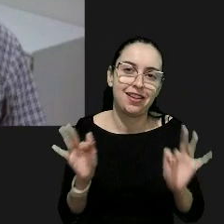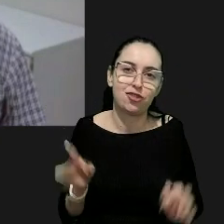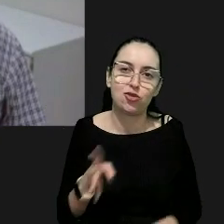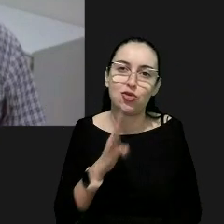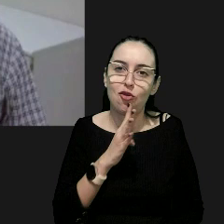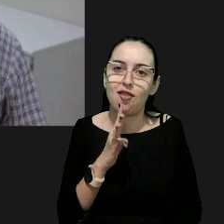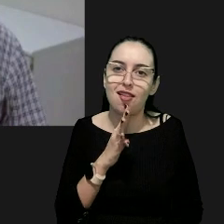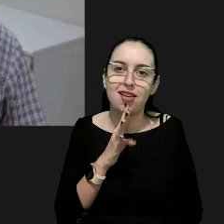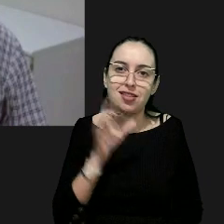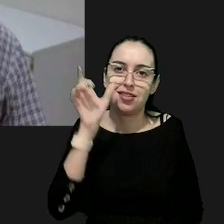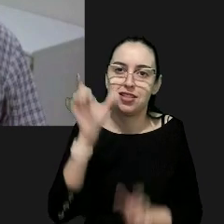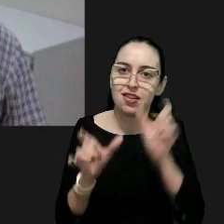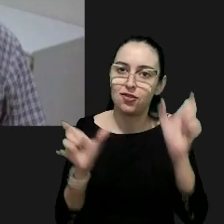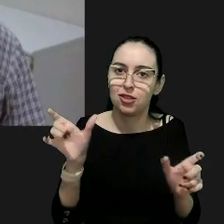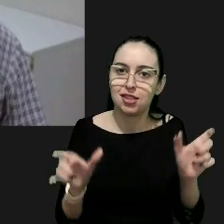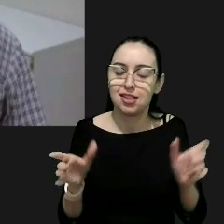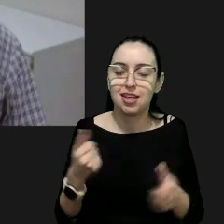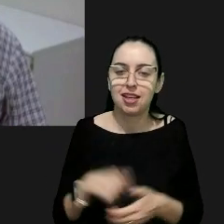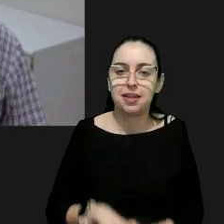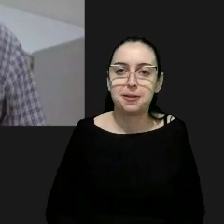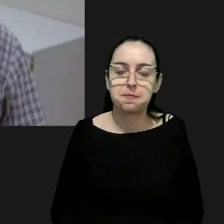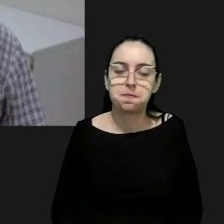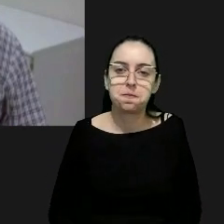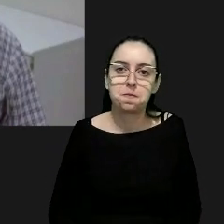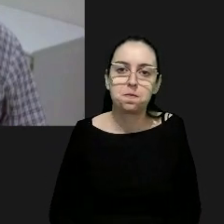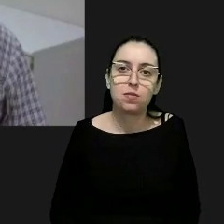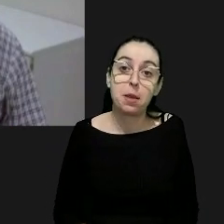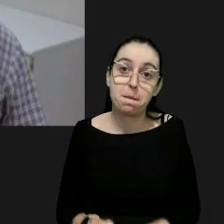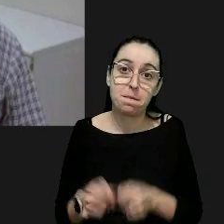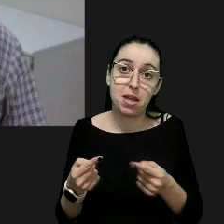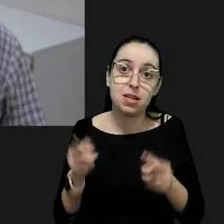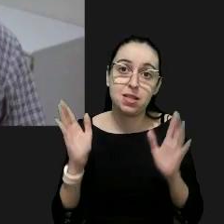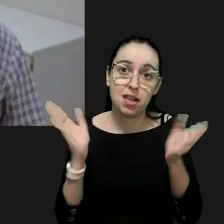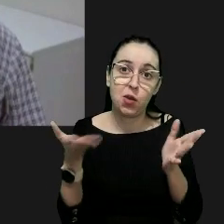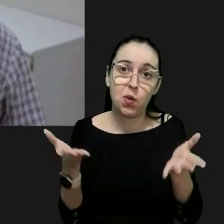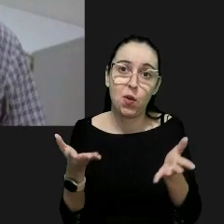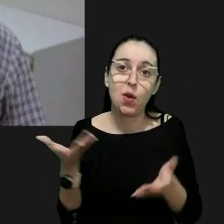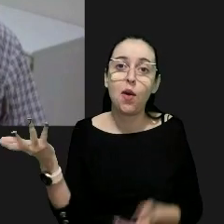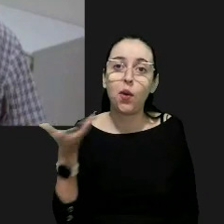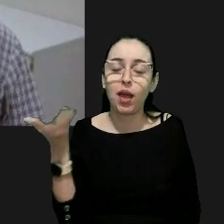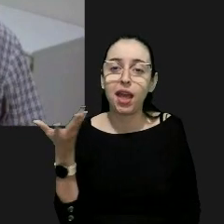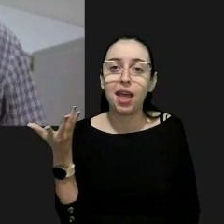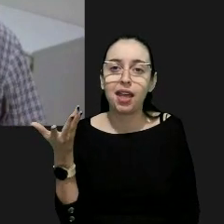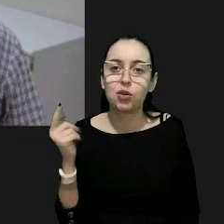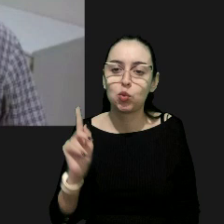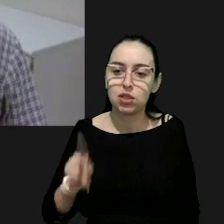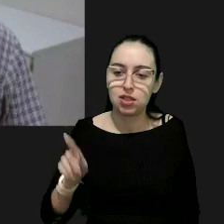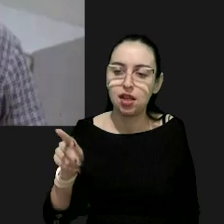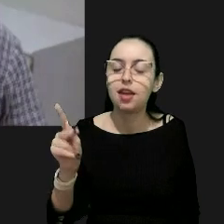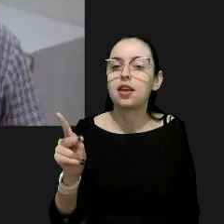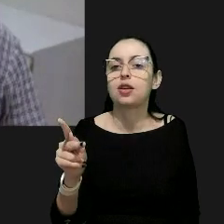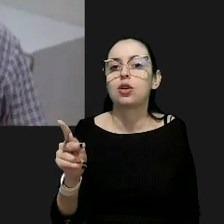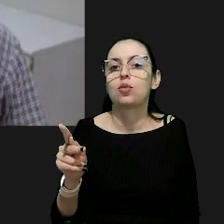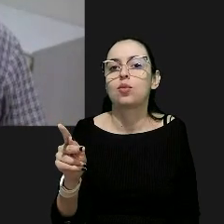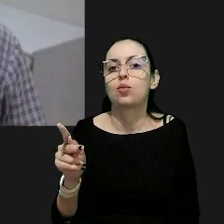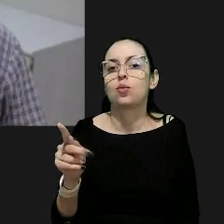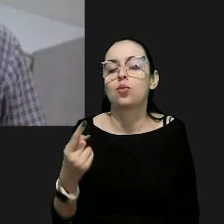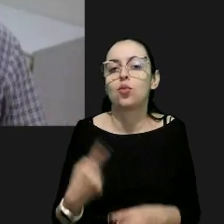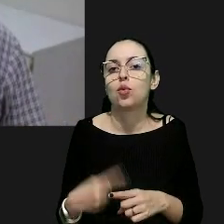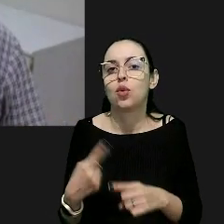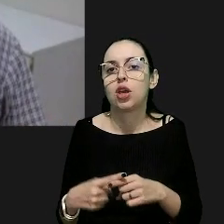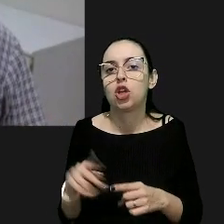vocês. Estou felicíssima de conhecer É, vocês, é, mas agora eu quero que a